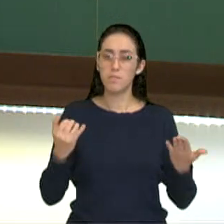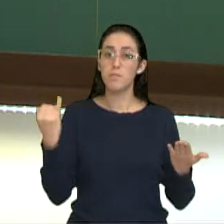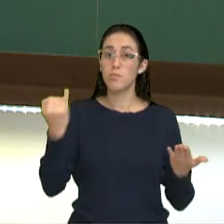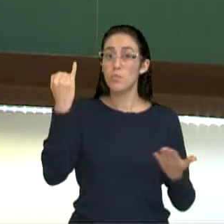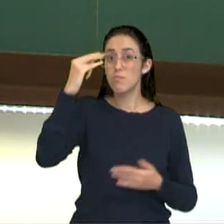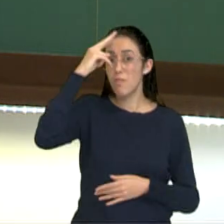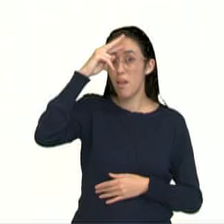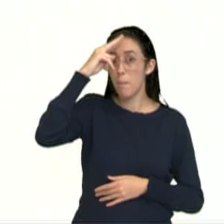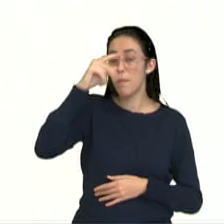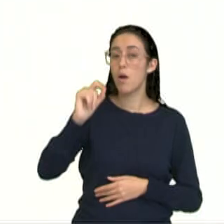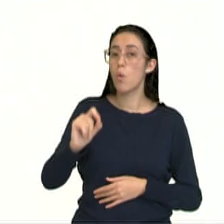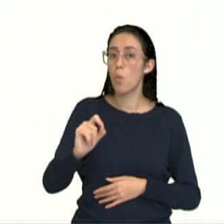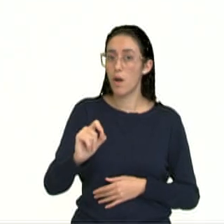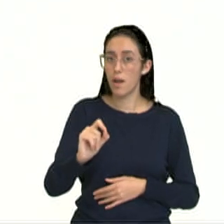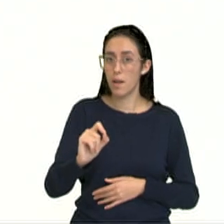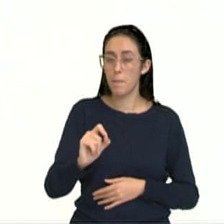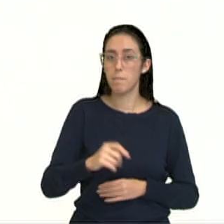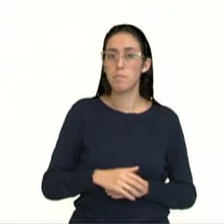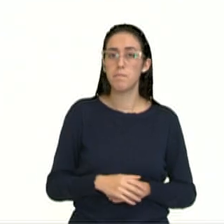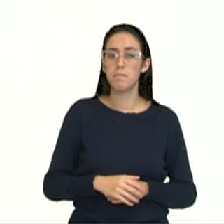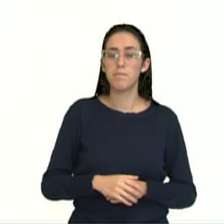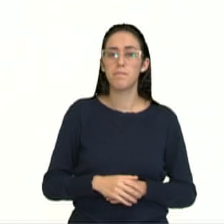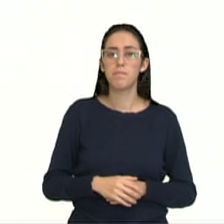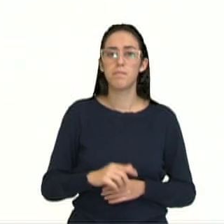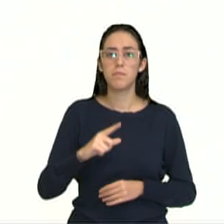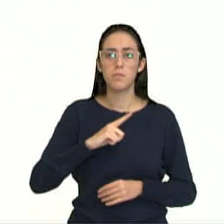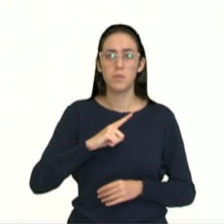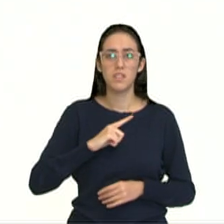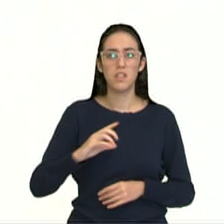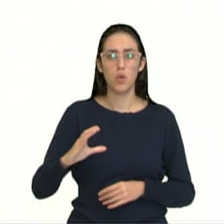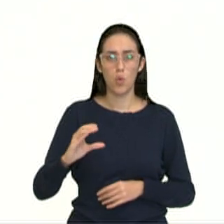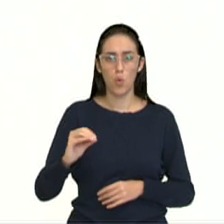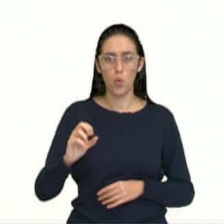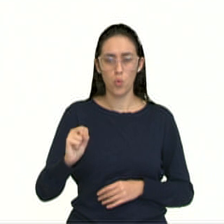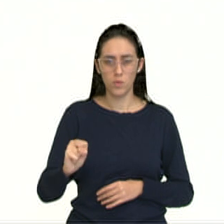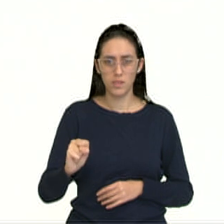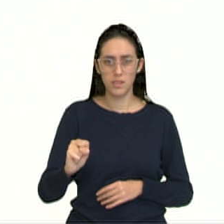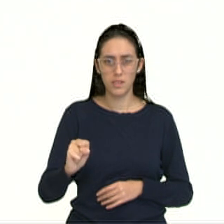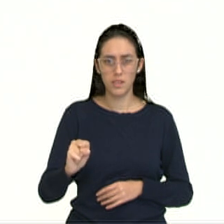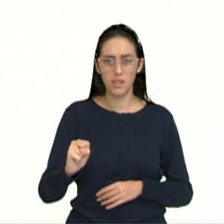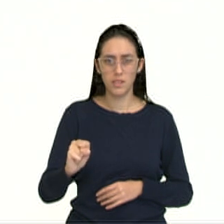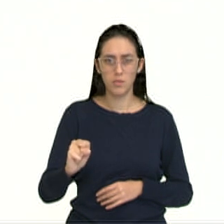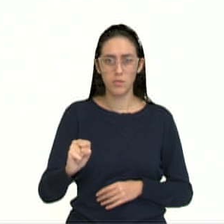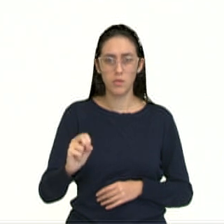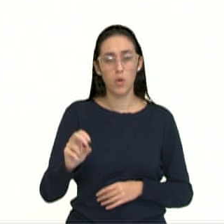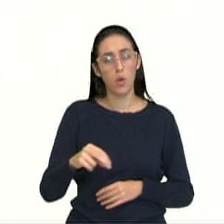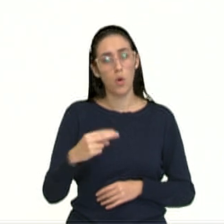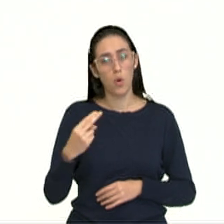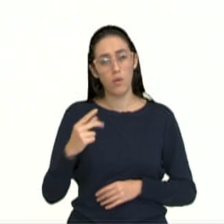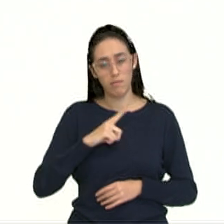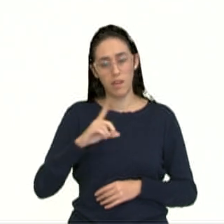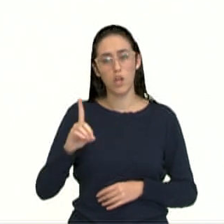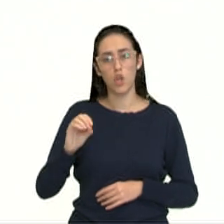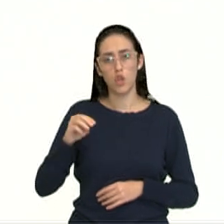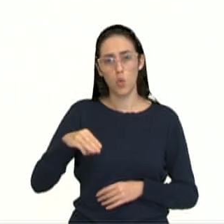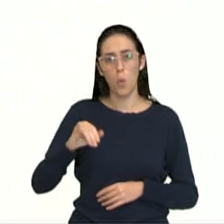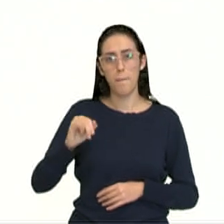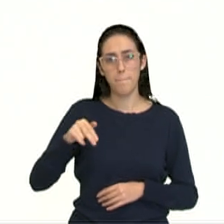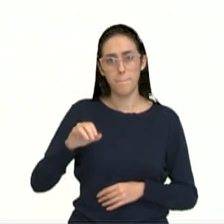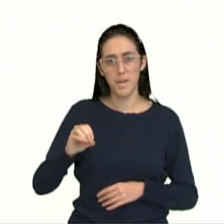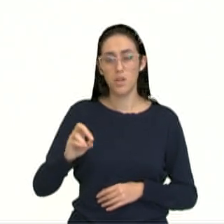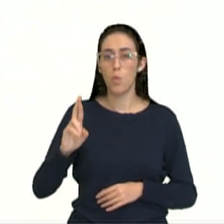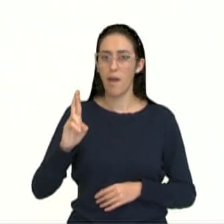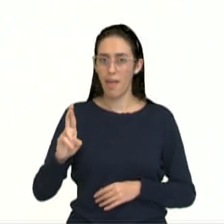nós temos que a nossa função cosseno, o domínio é em R, a